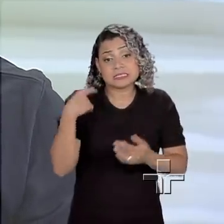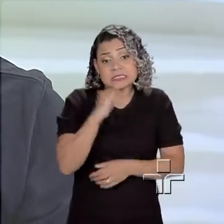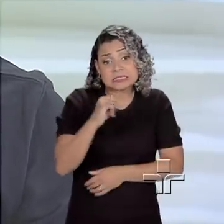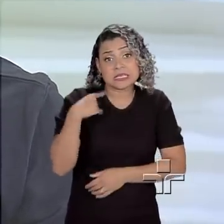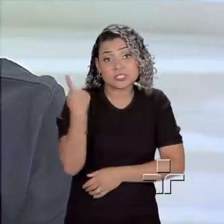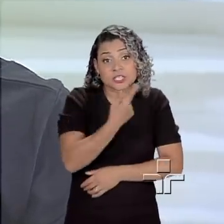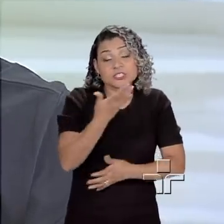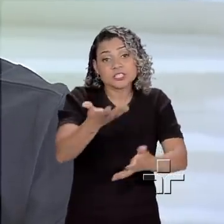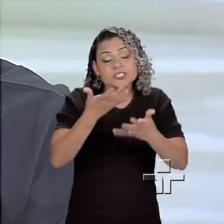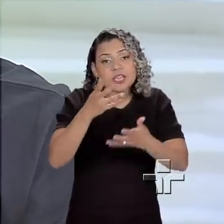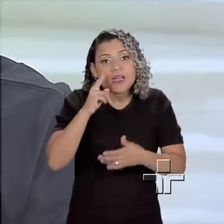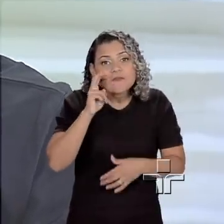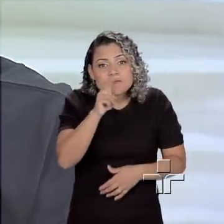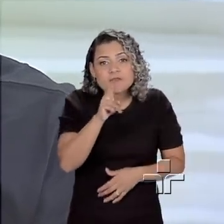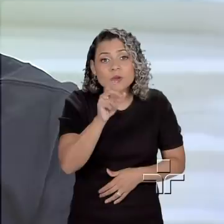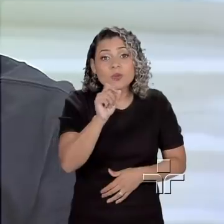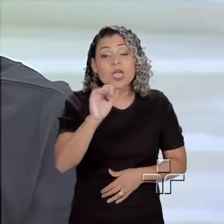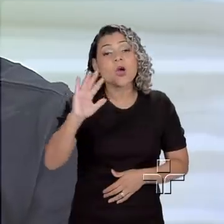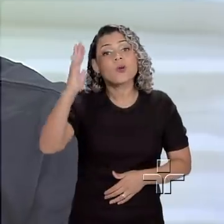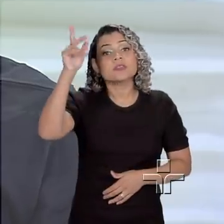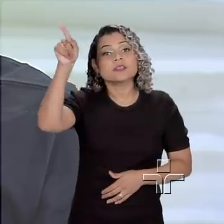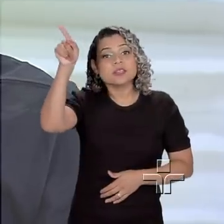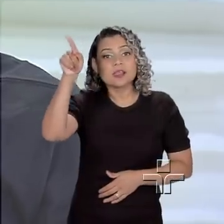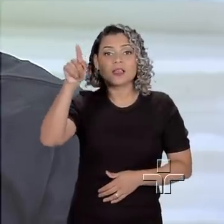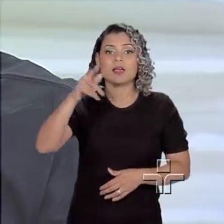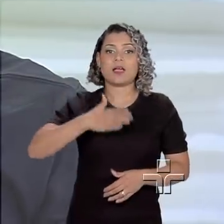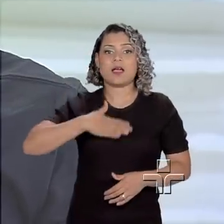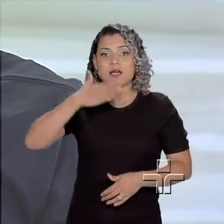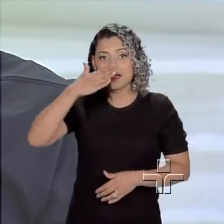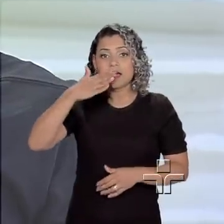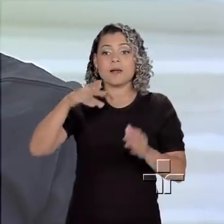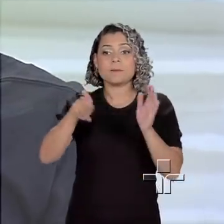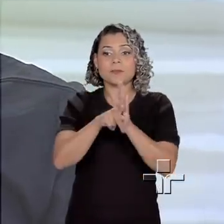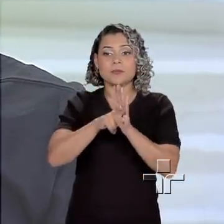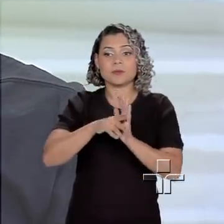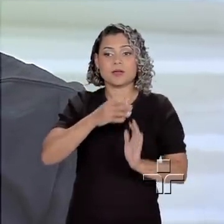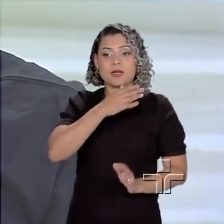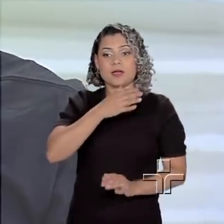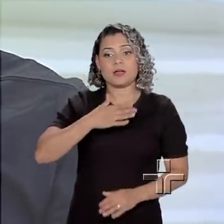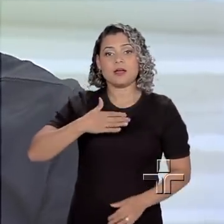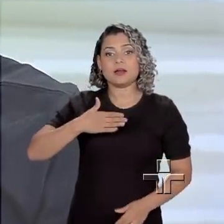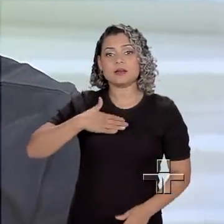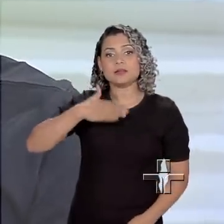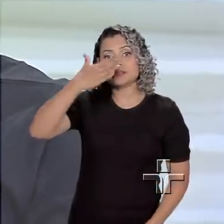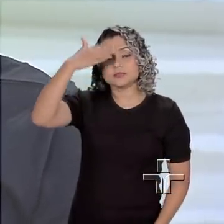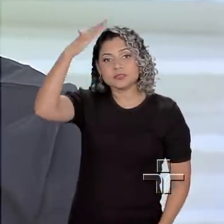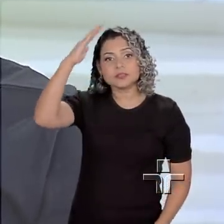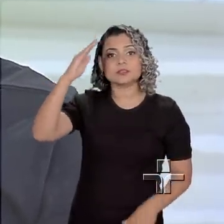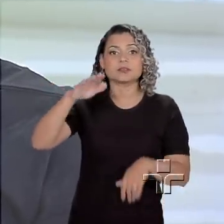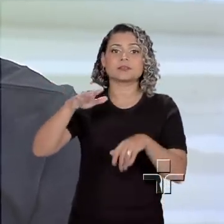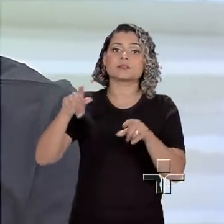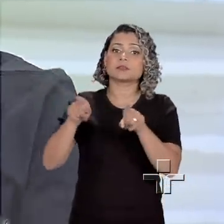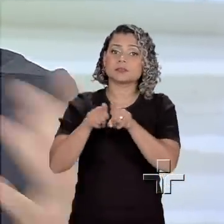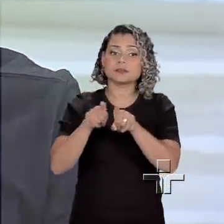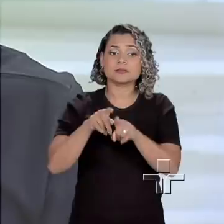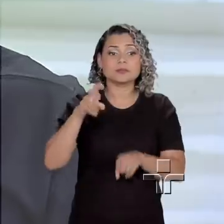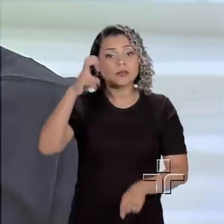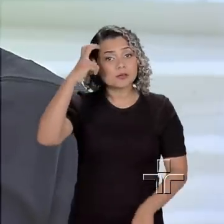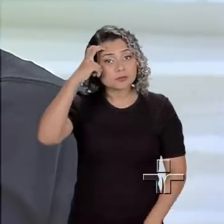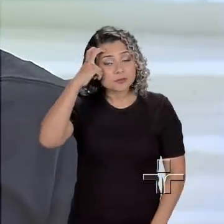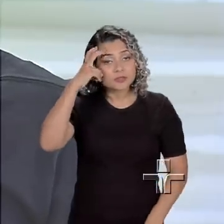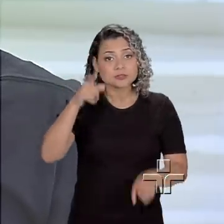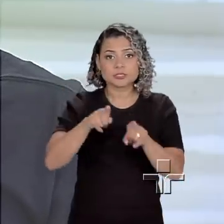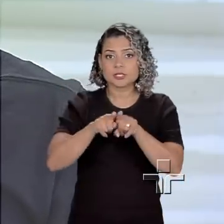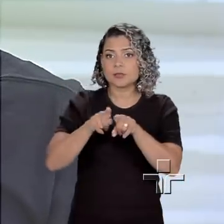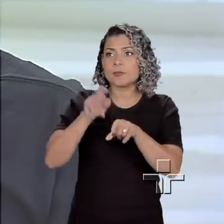quiser olhar o que acontece na Arábia Saudita, por exemplo, ou, e eu volto à China, porque o caso da China, a gente sabe